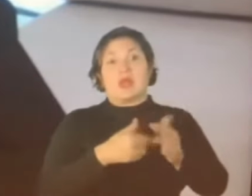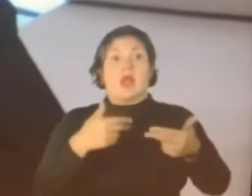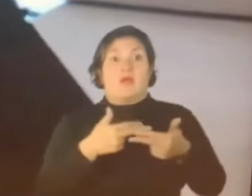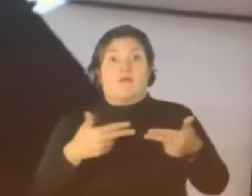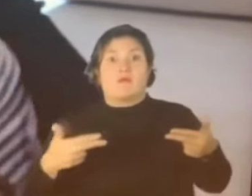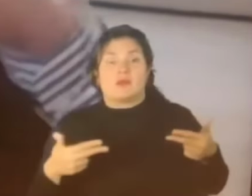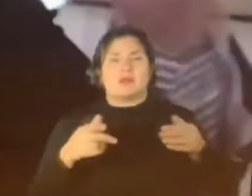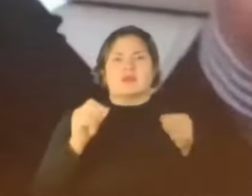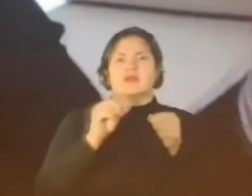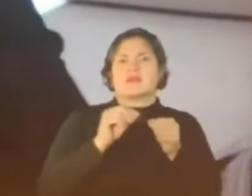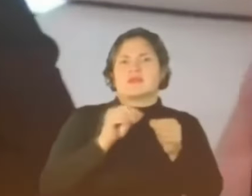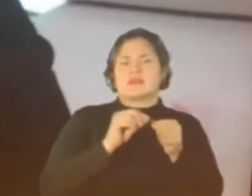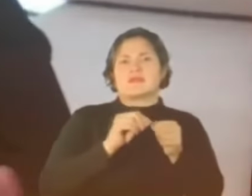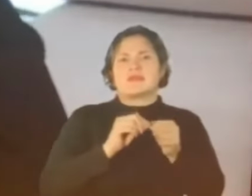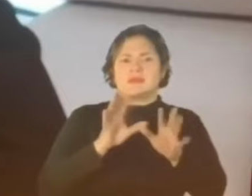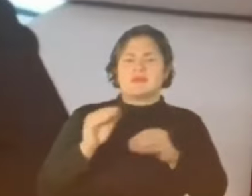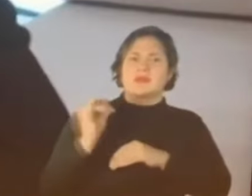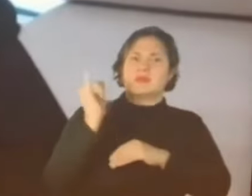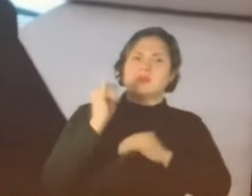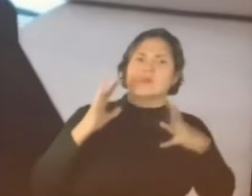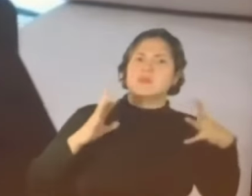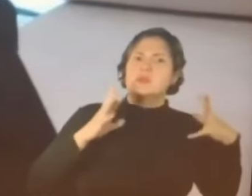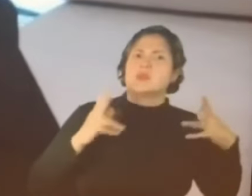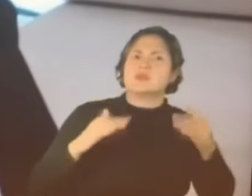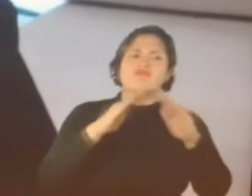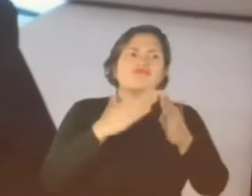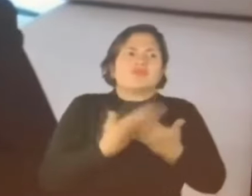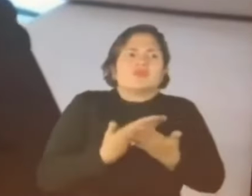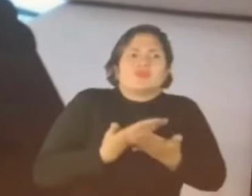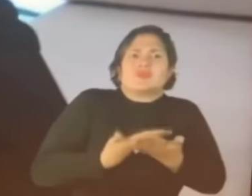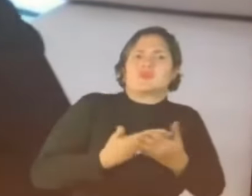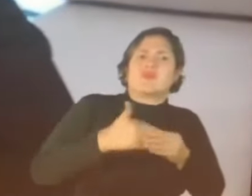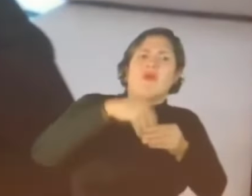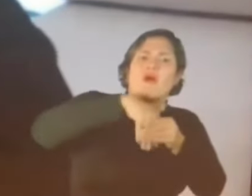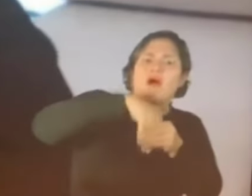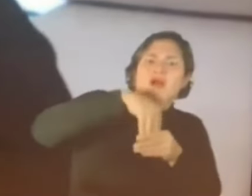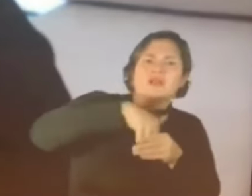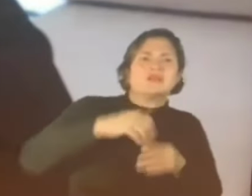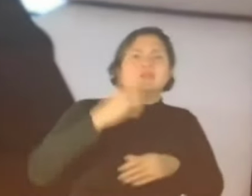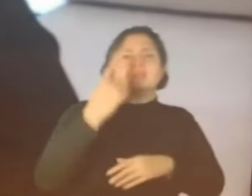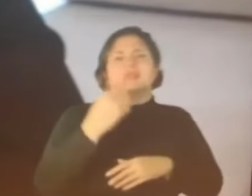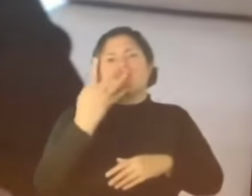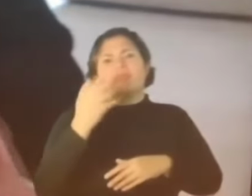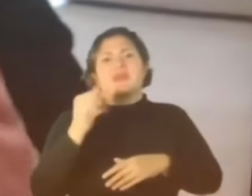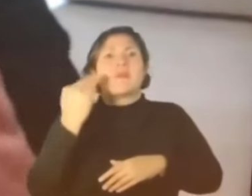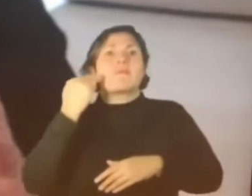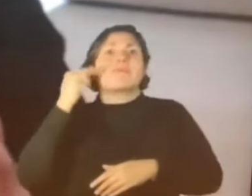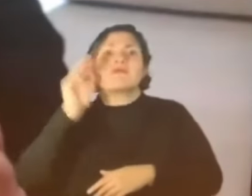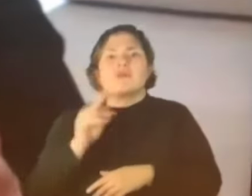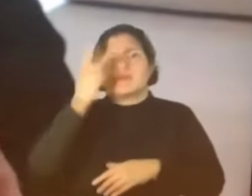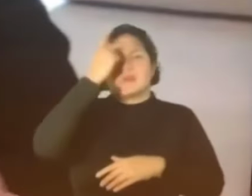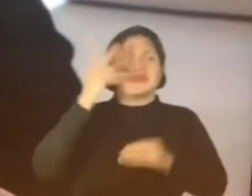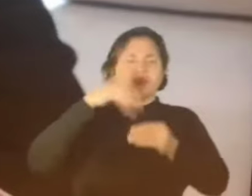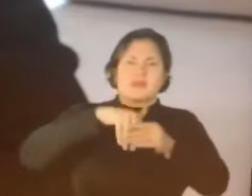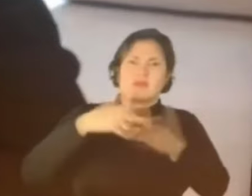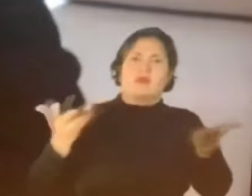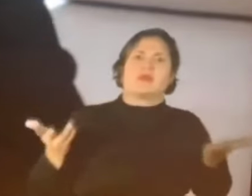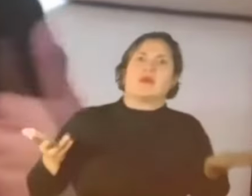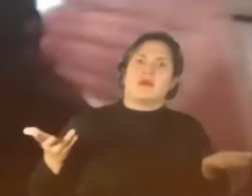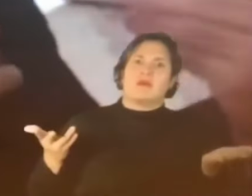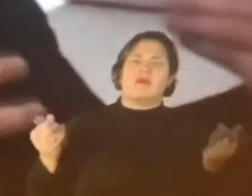inclusive, insignificantes para o todo de um colégio eleitoral de 147 milhões de eleitores. E aí, o que é que se faz? De